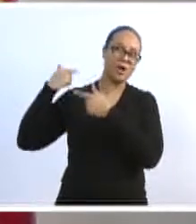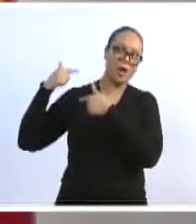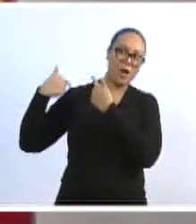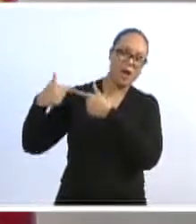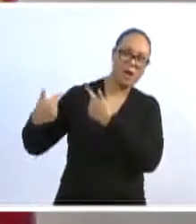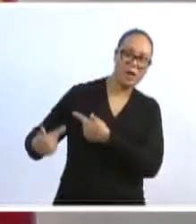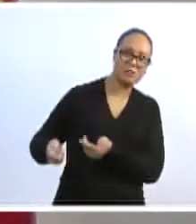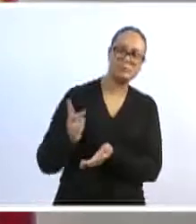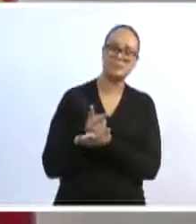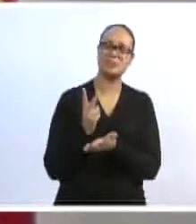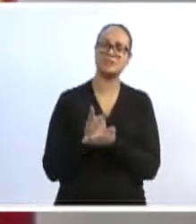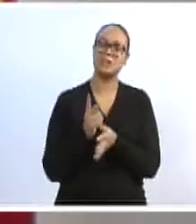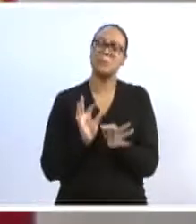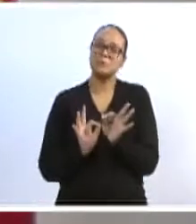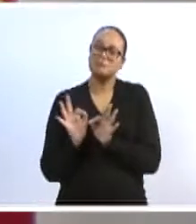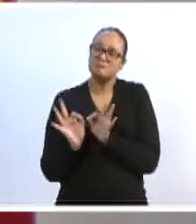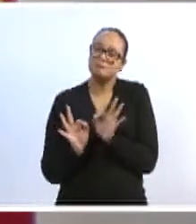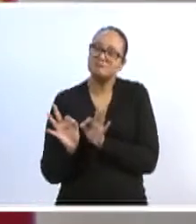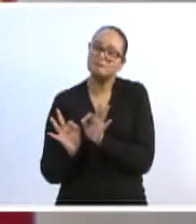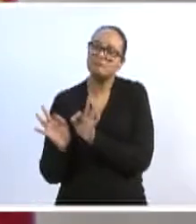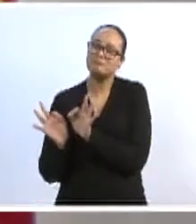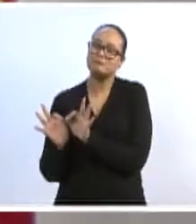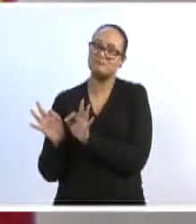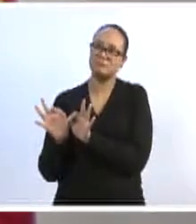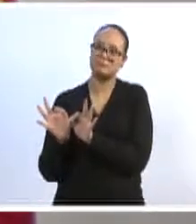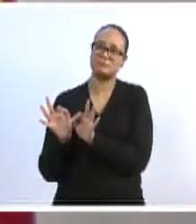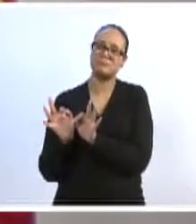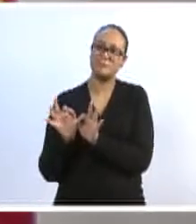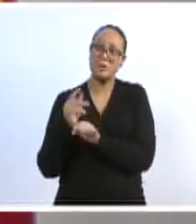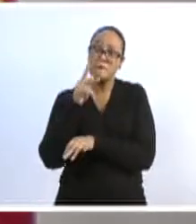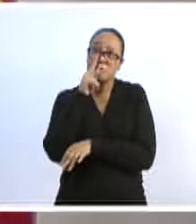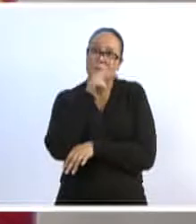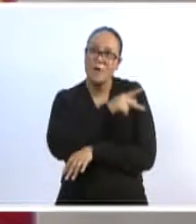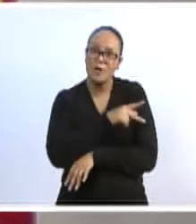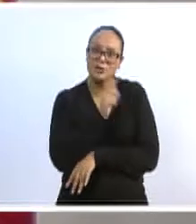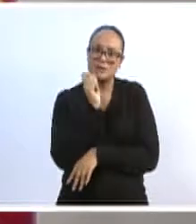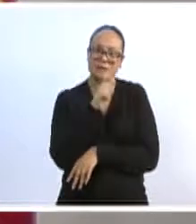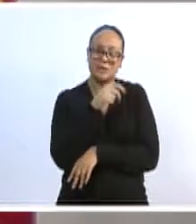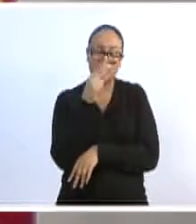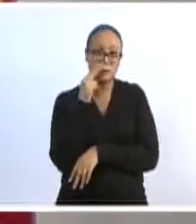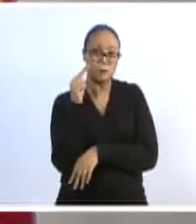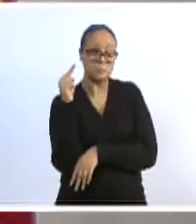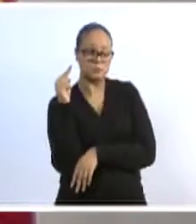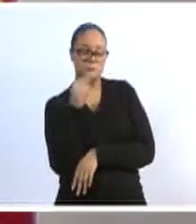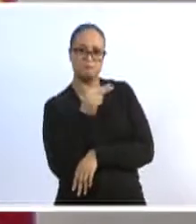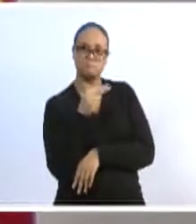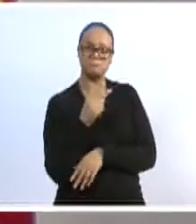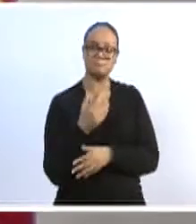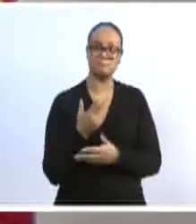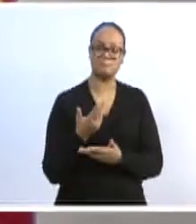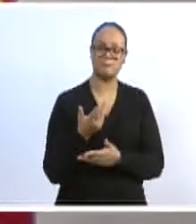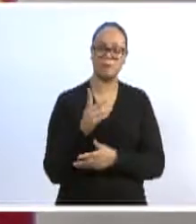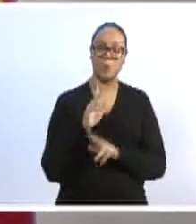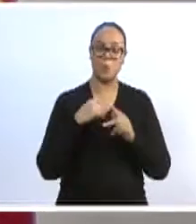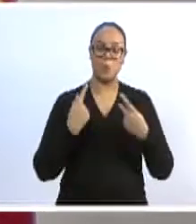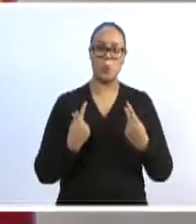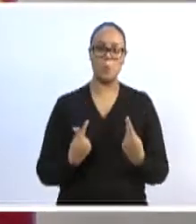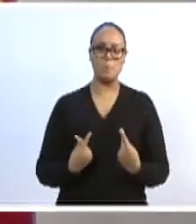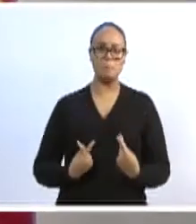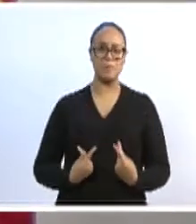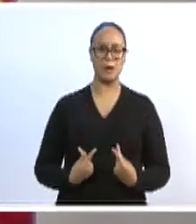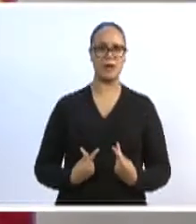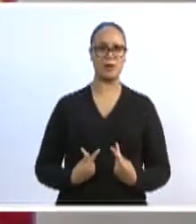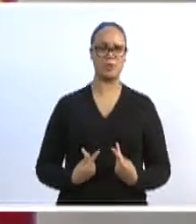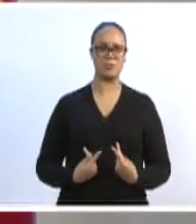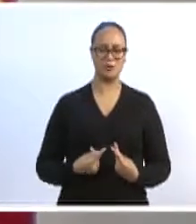constante isso é tão candente vereador ito isso é tão arraigado no ser humano que ele não